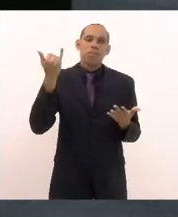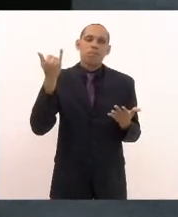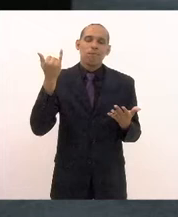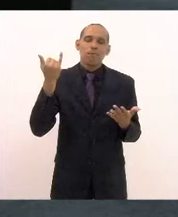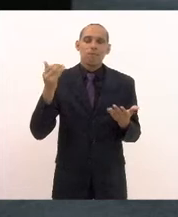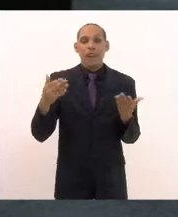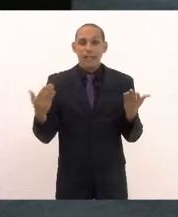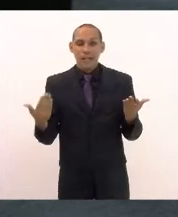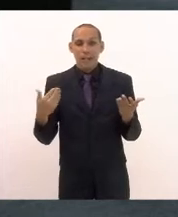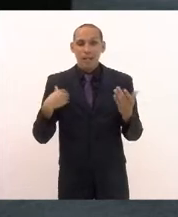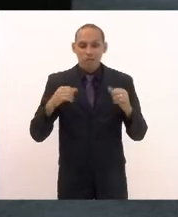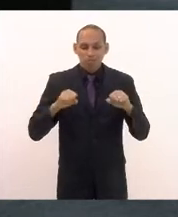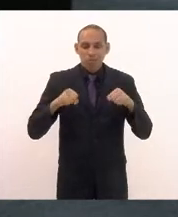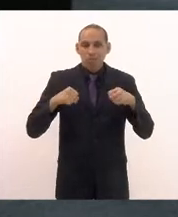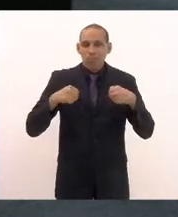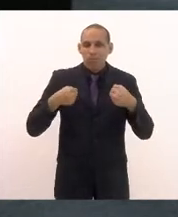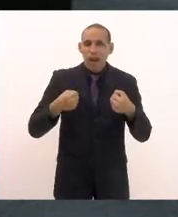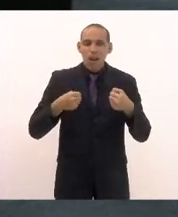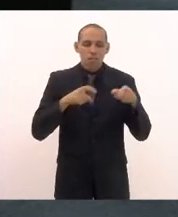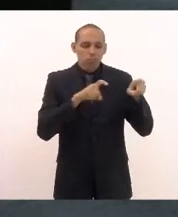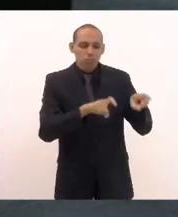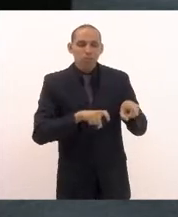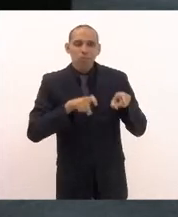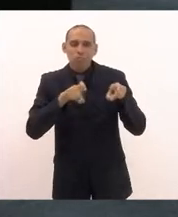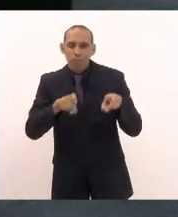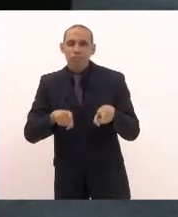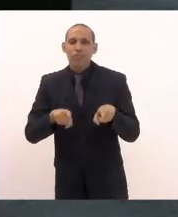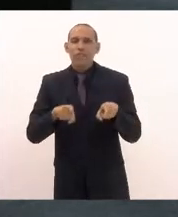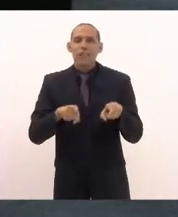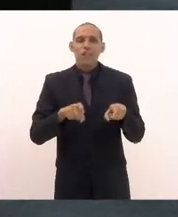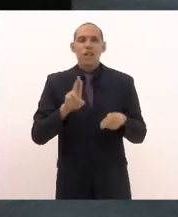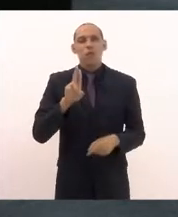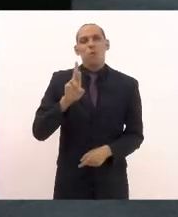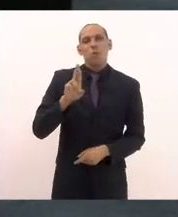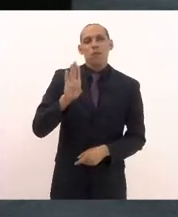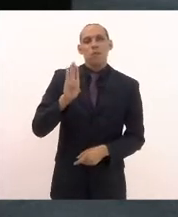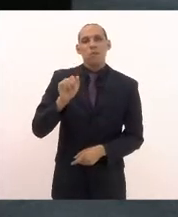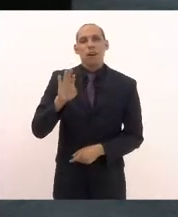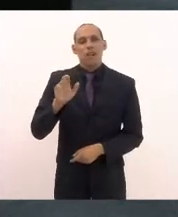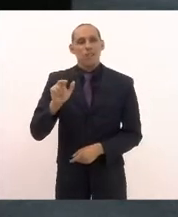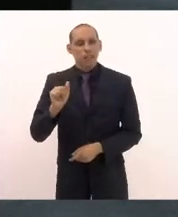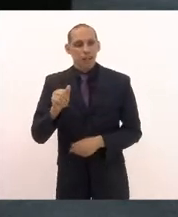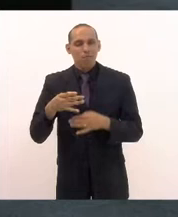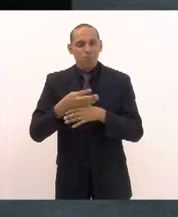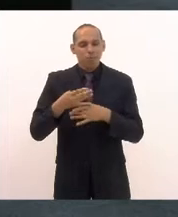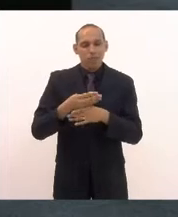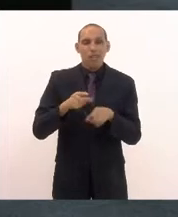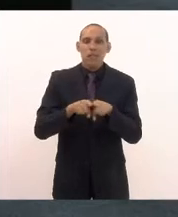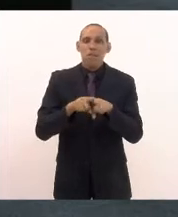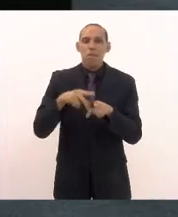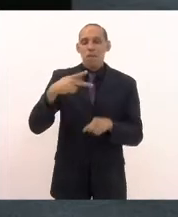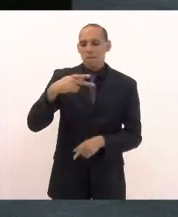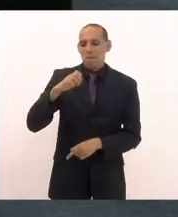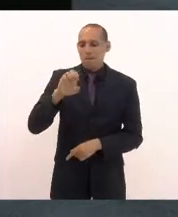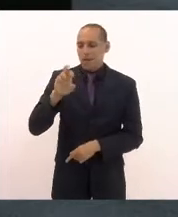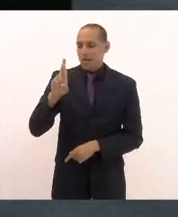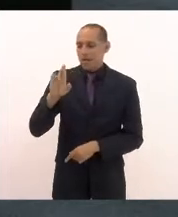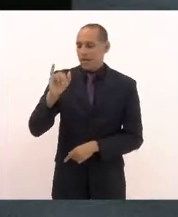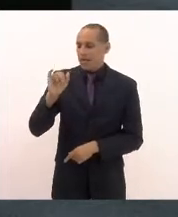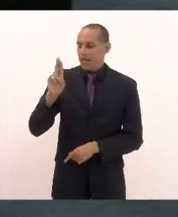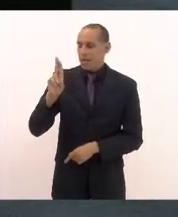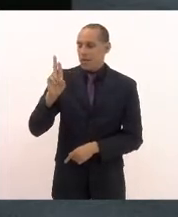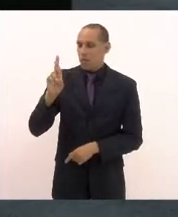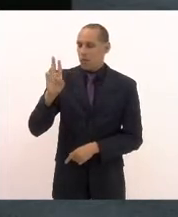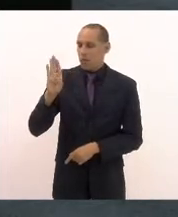a PEAPO, Agricultura Urbana e Periurbana, uma série de projetos que caminham no sentido de